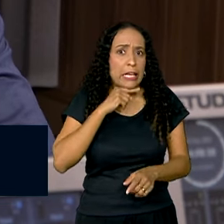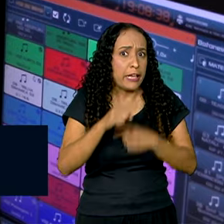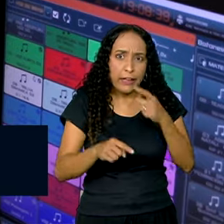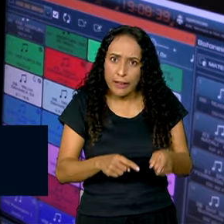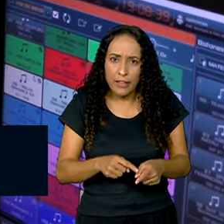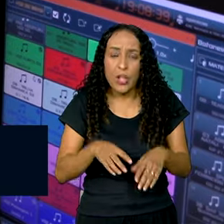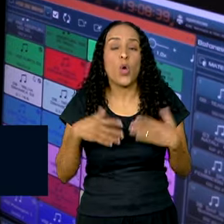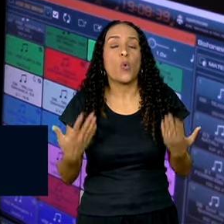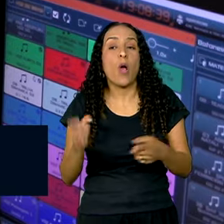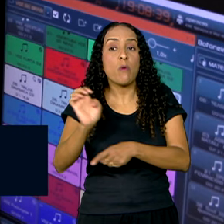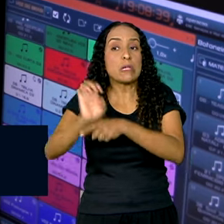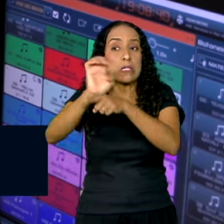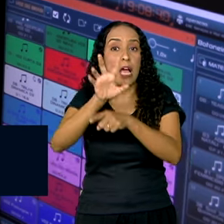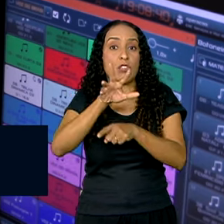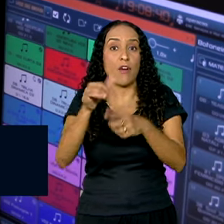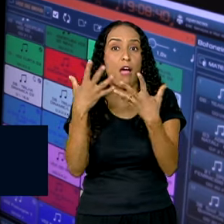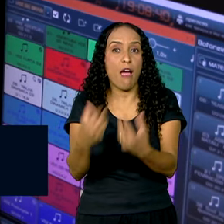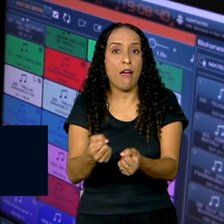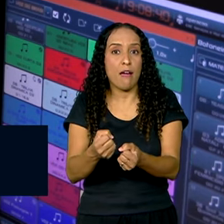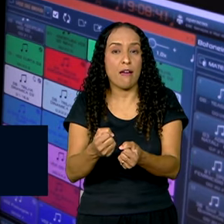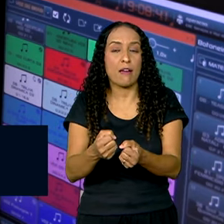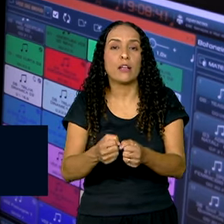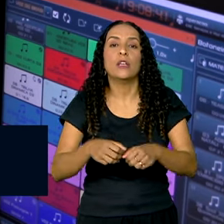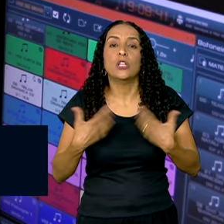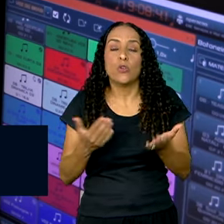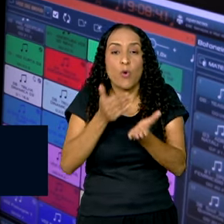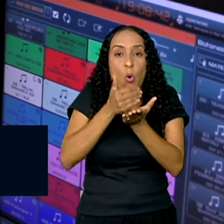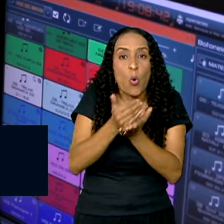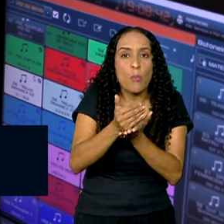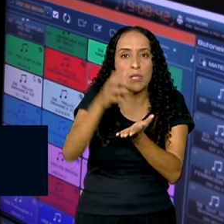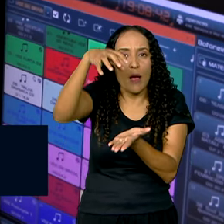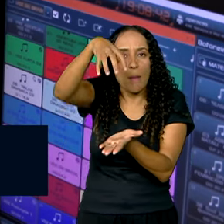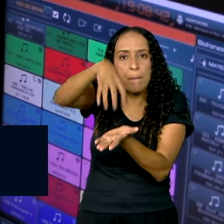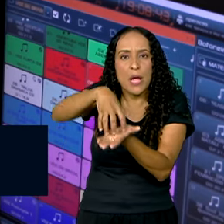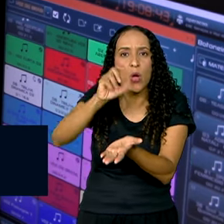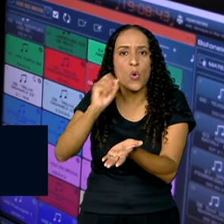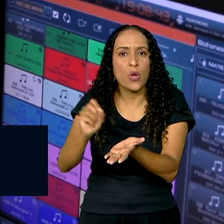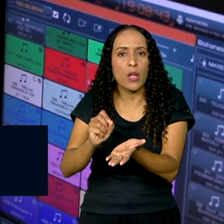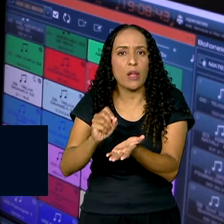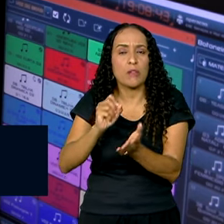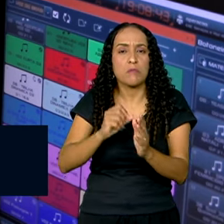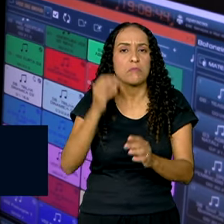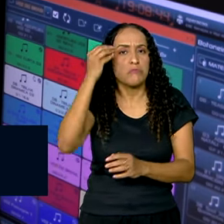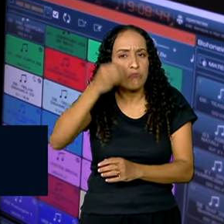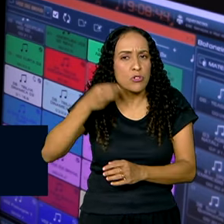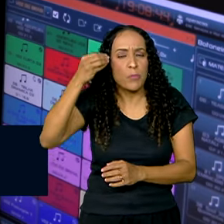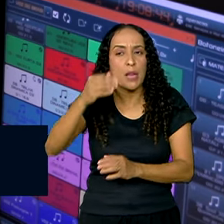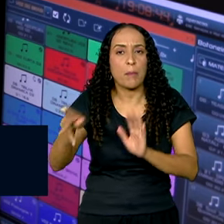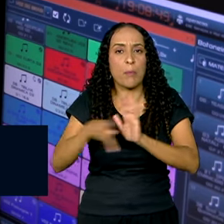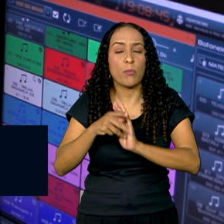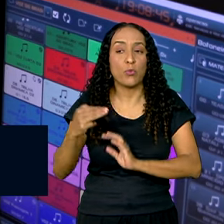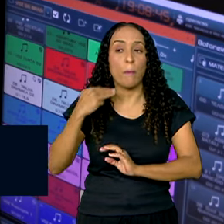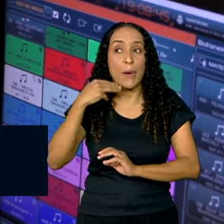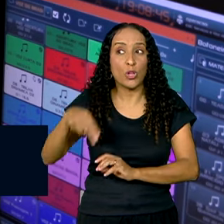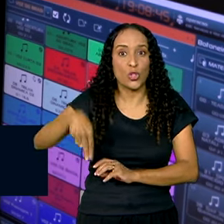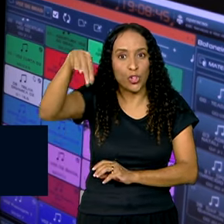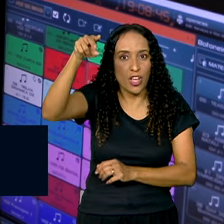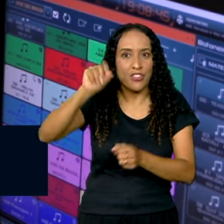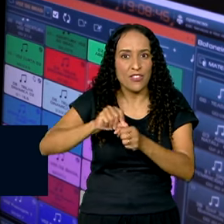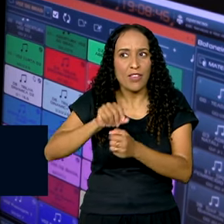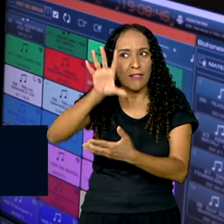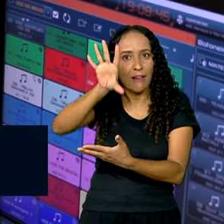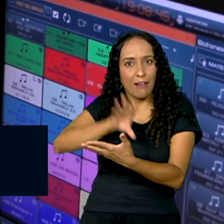estados que vão ser beneficiados a gente vai começar com piloto inspirado muito numa boa experiência que o Banco do Nordeste tem feito com agur